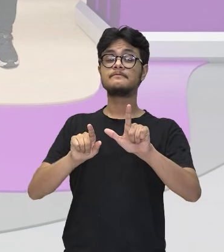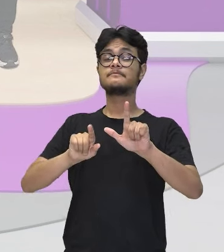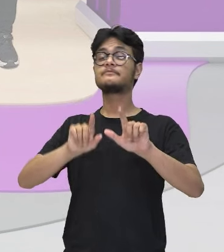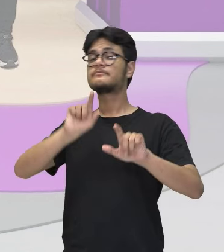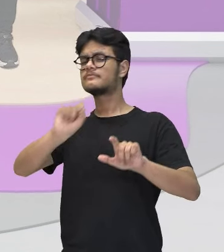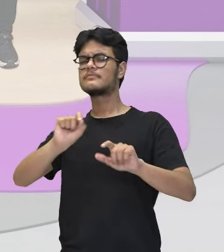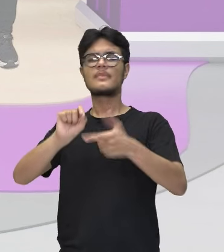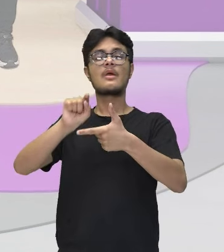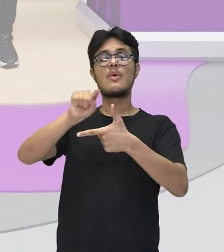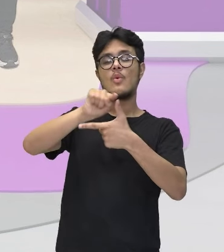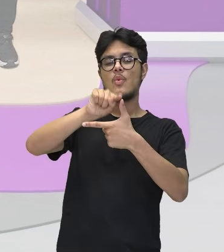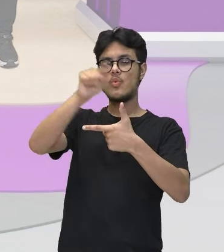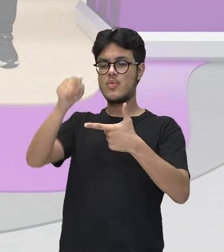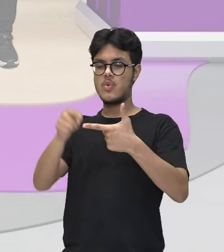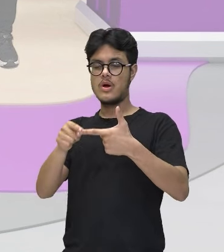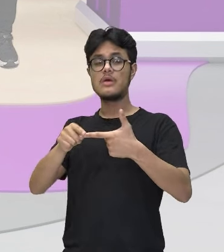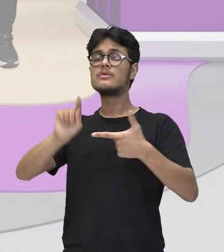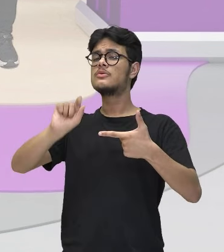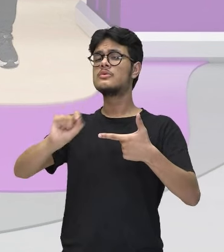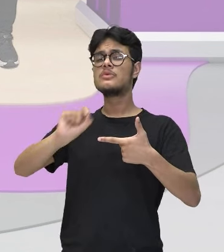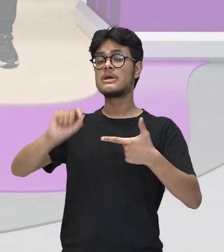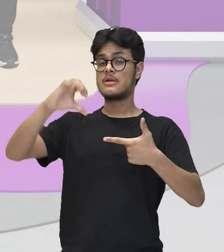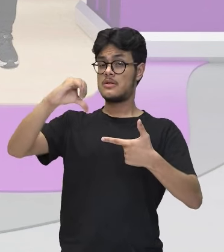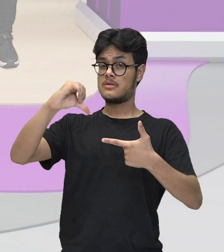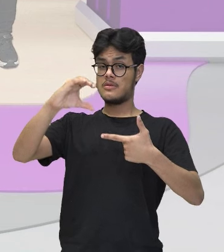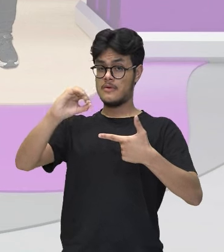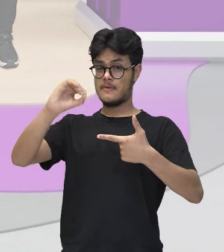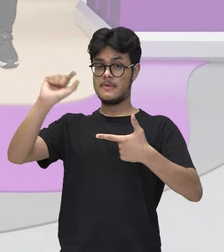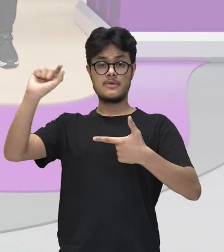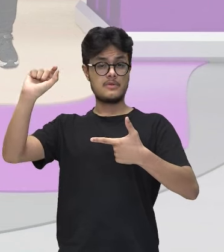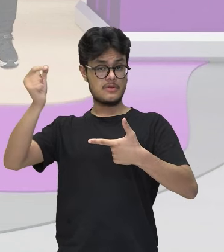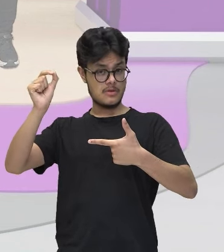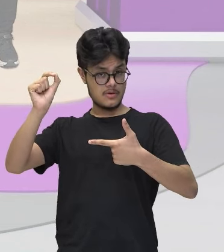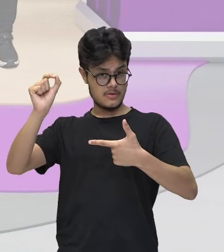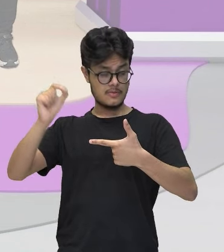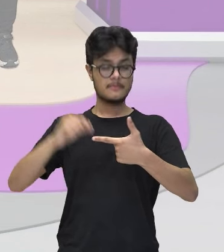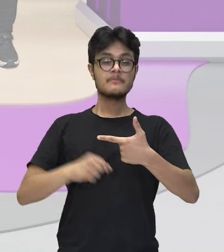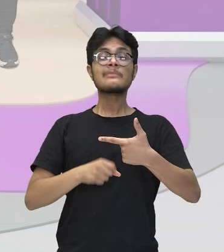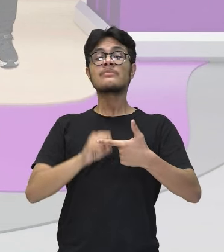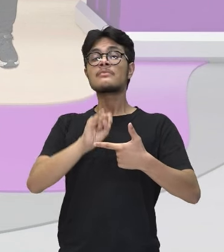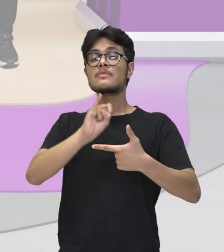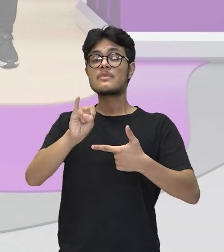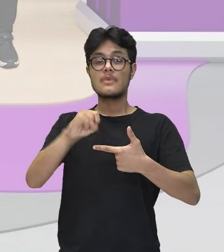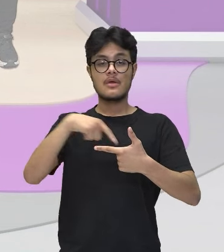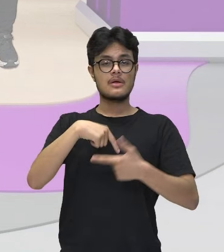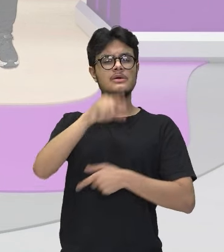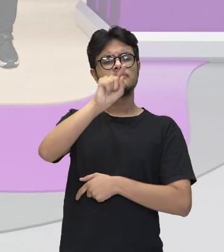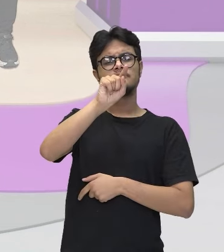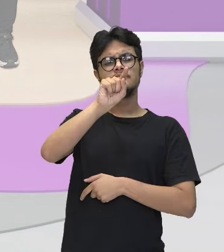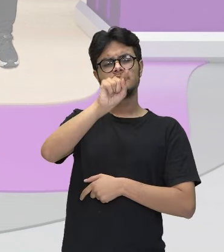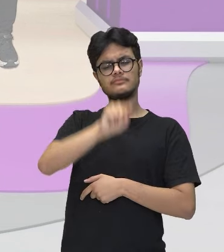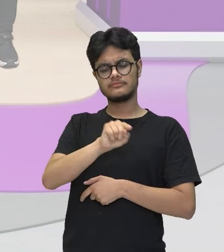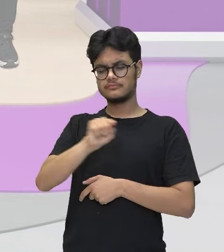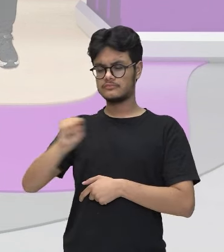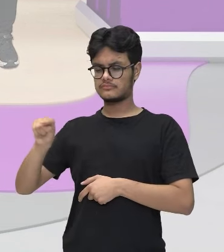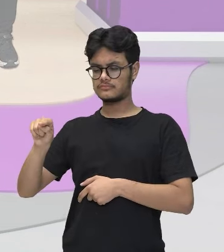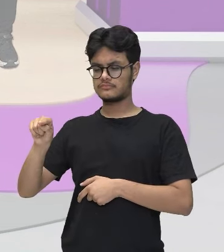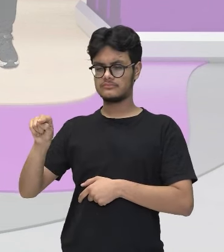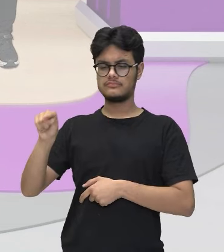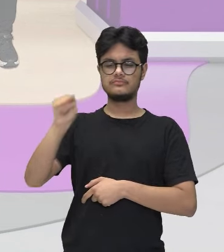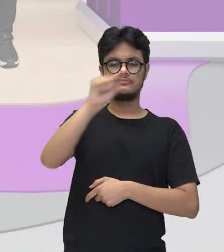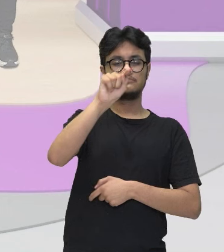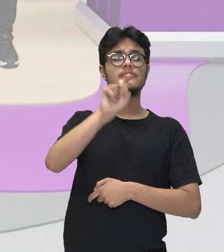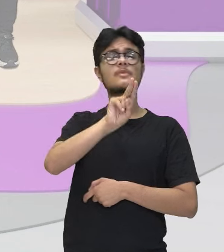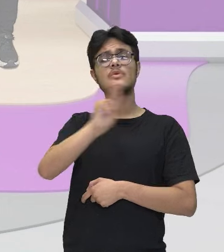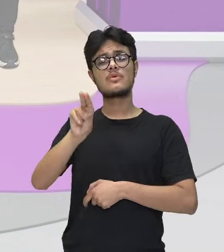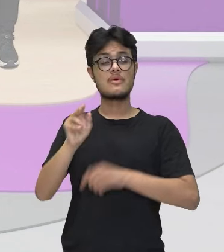90 graus, certo? E todo triângulo retângulo, eles vão ter aí nomes